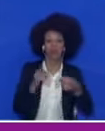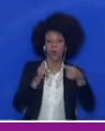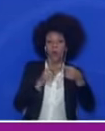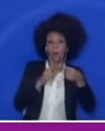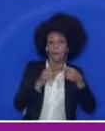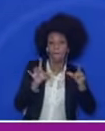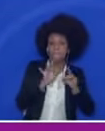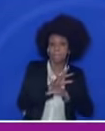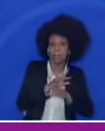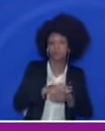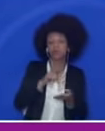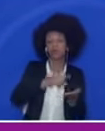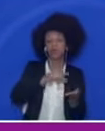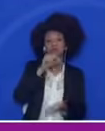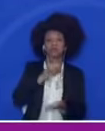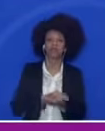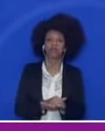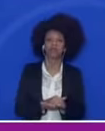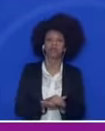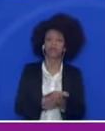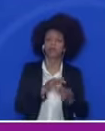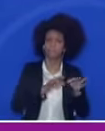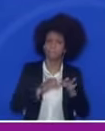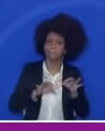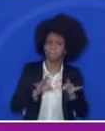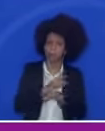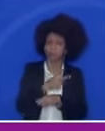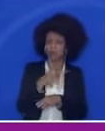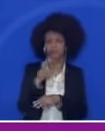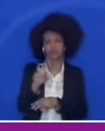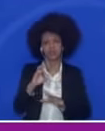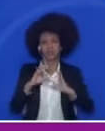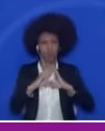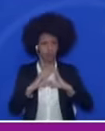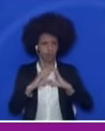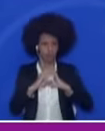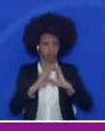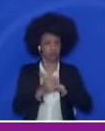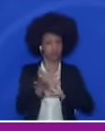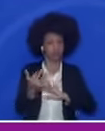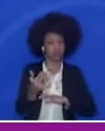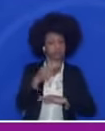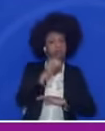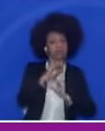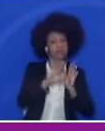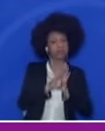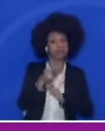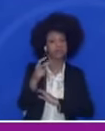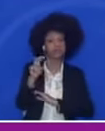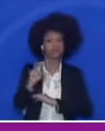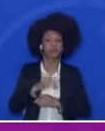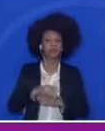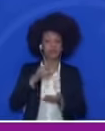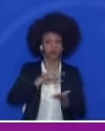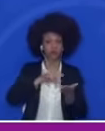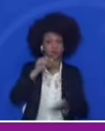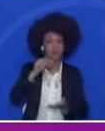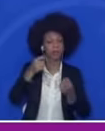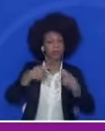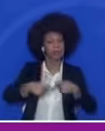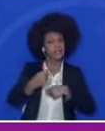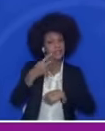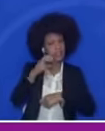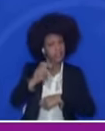número 1 está preparado para o sorteio. O suporte está carregado com 25 bolas numeradas de 01 a 25. E deste Globo sortearemos